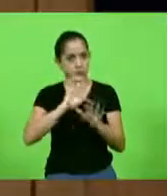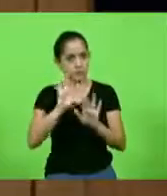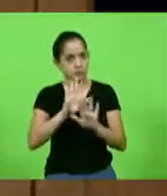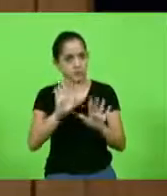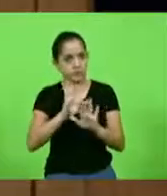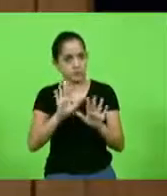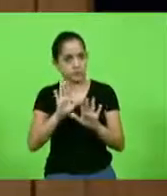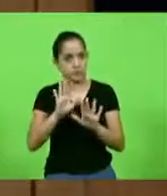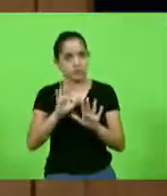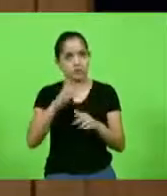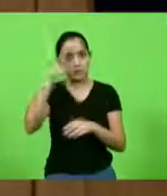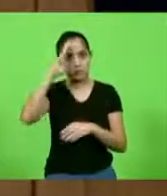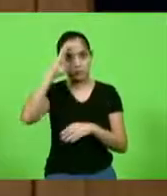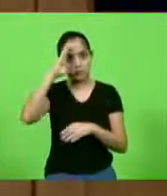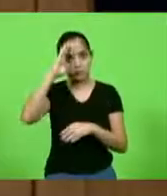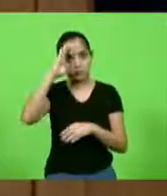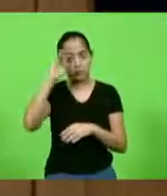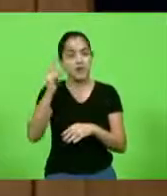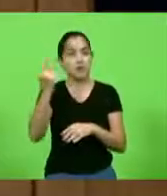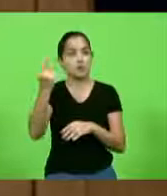no comandante. O comandante é um só.